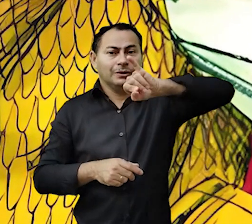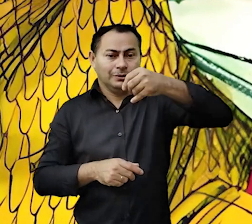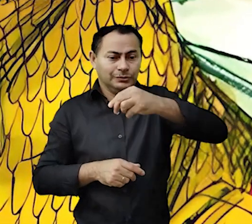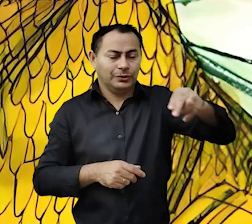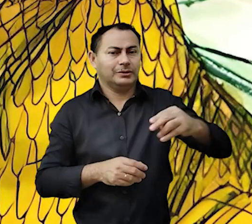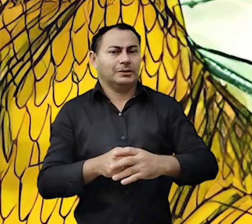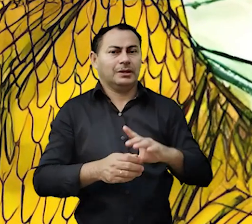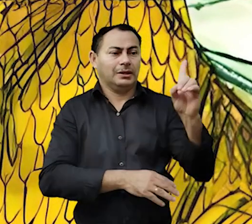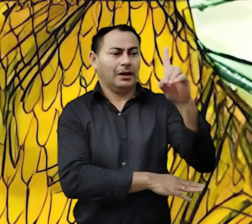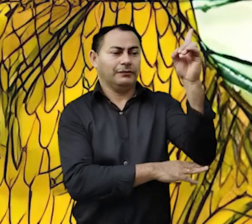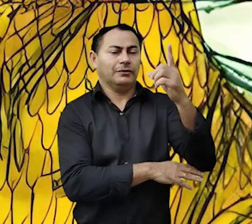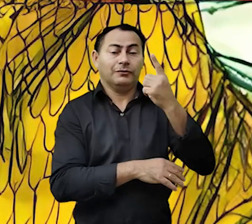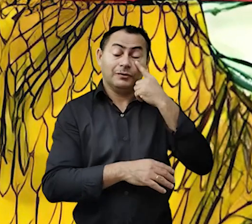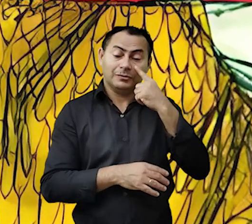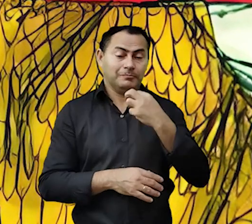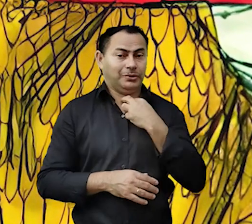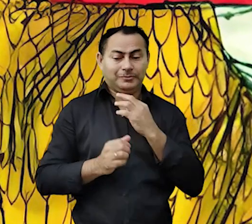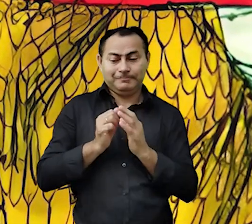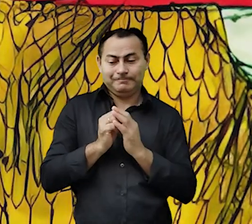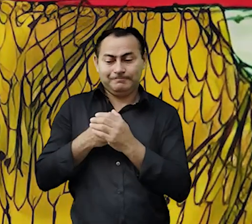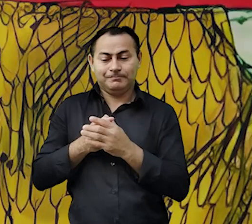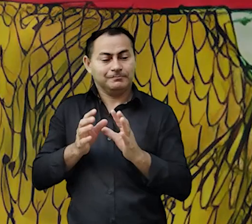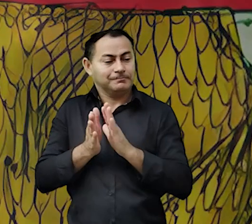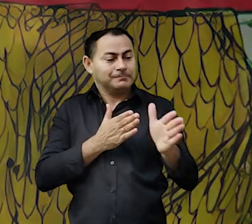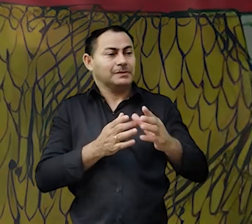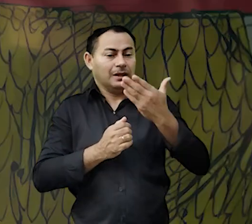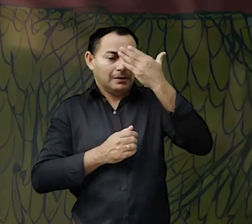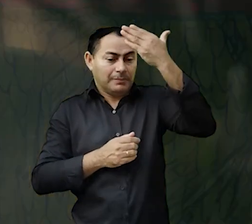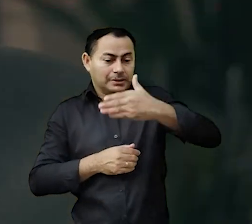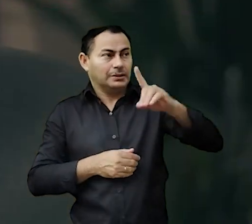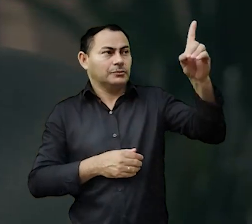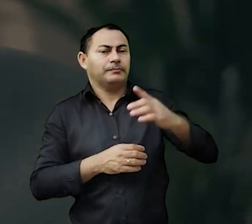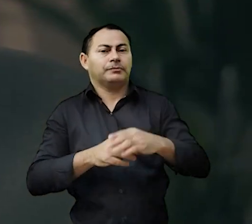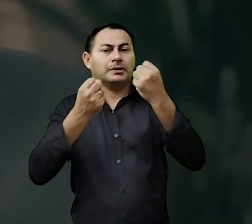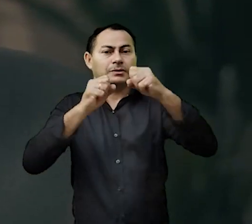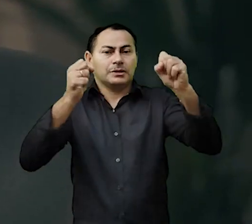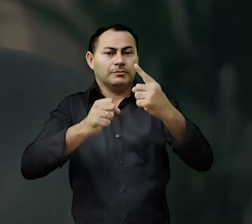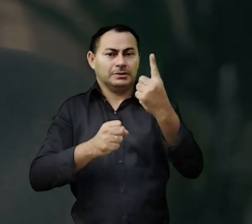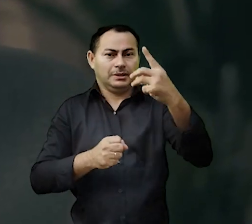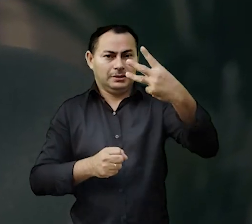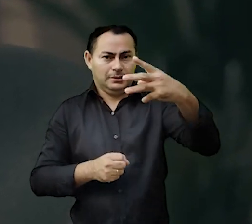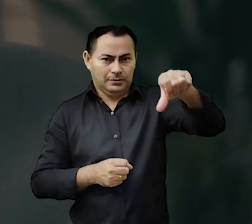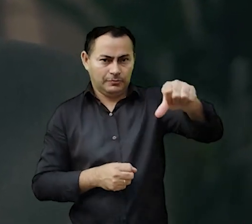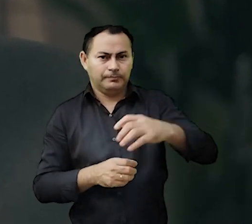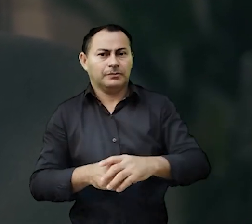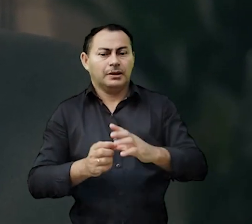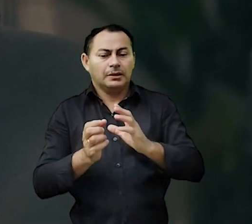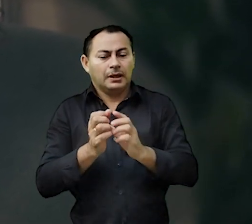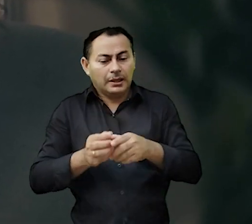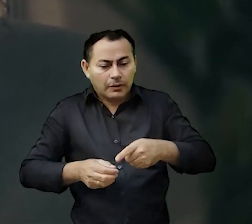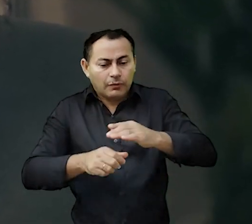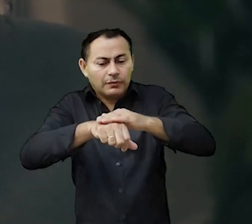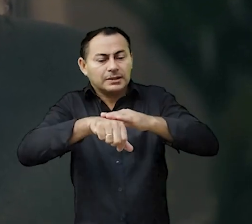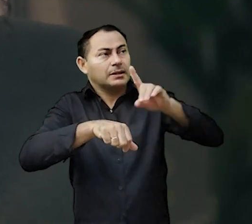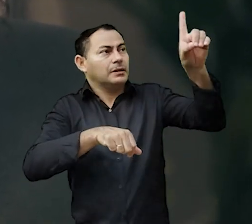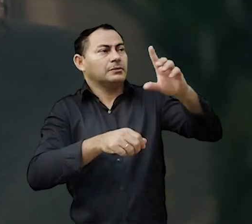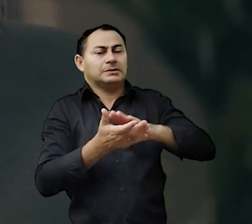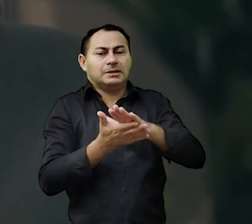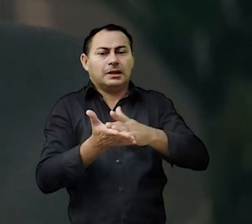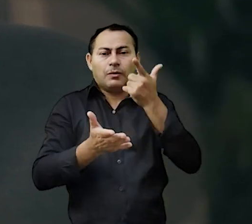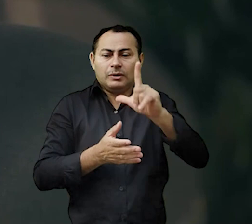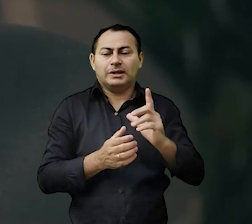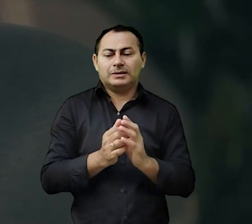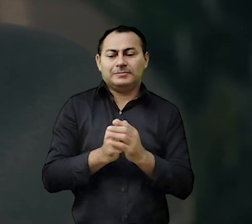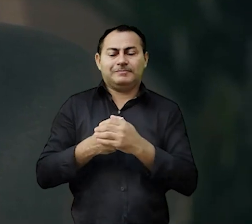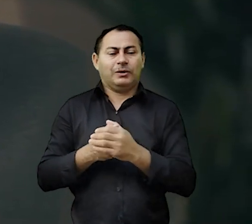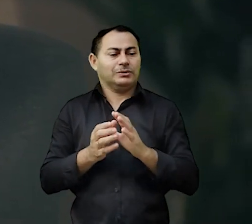não conseguiria fugir de Deus. No Salmo 139, Davi está se dirigindo ao seu Deus, de quem ninguém